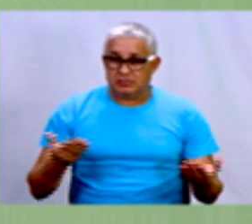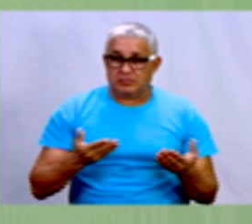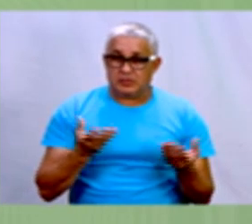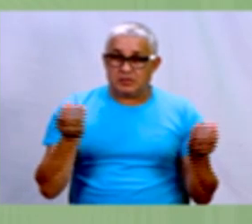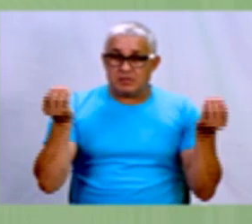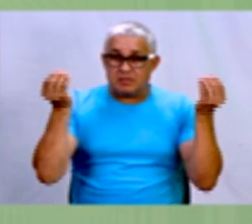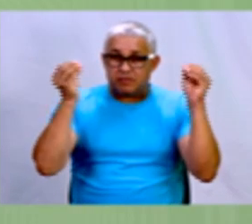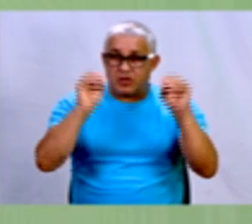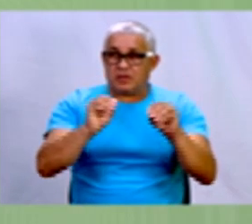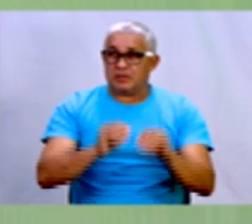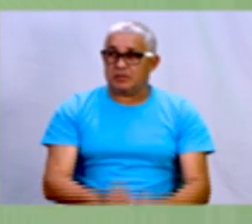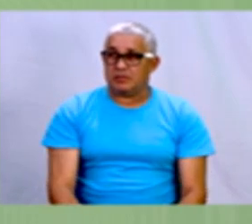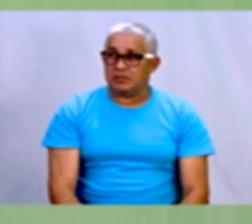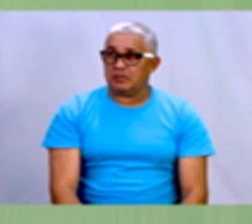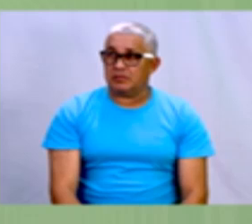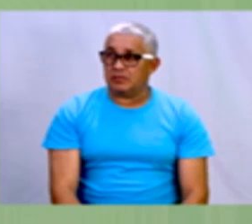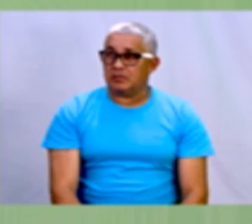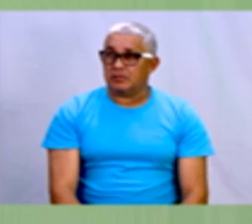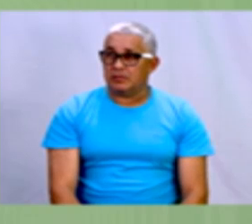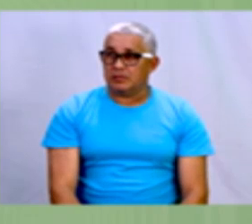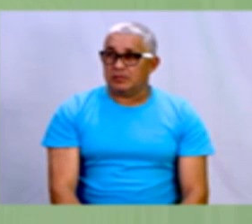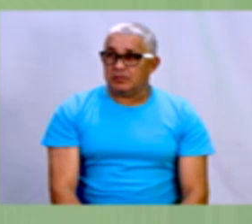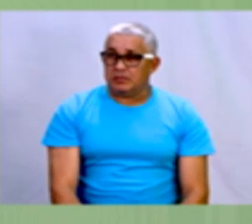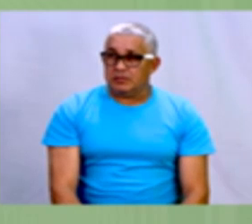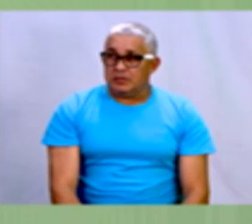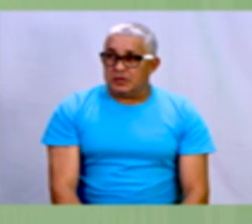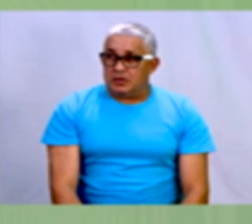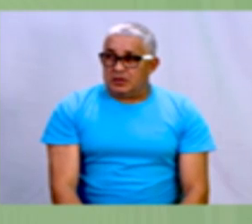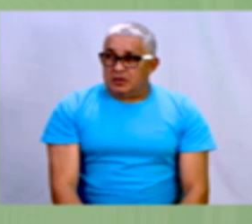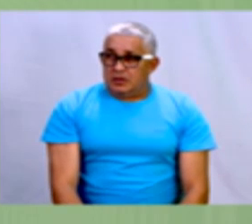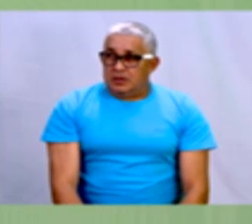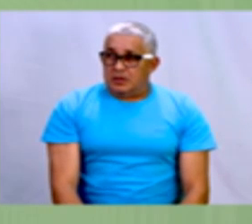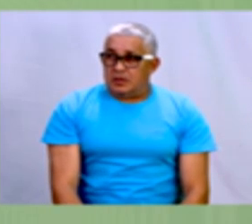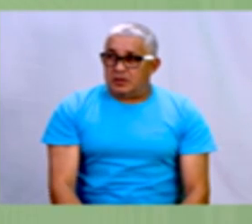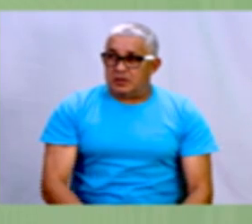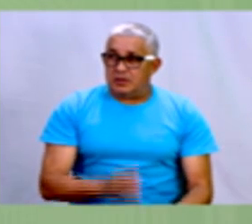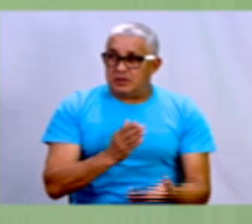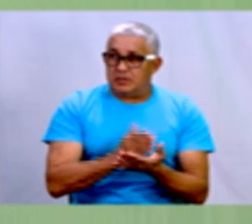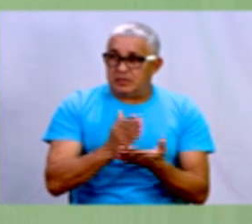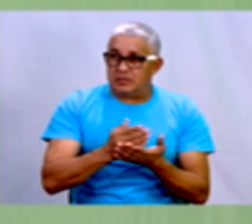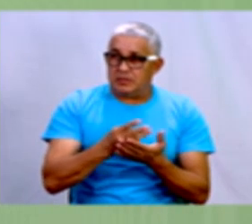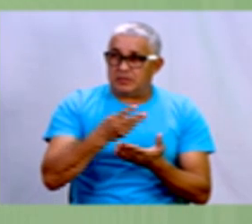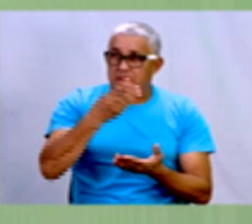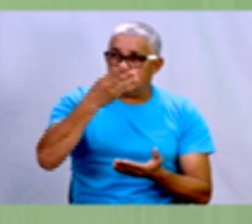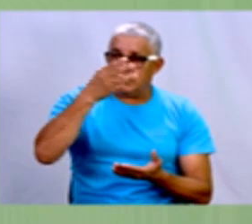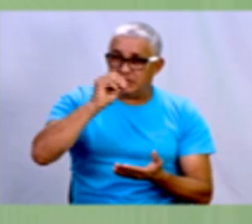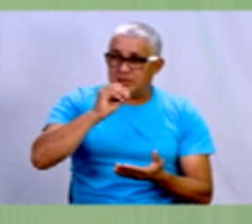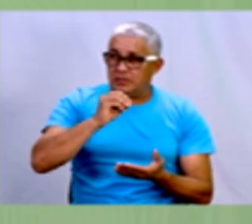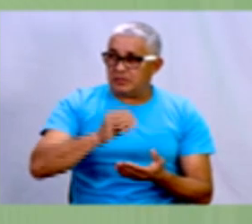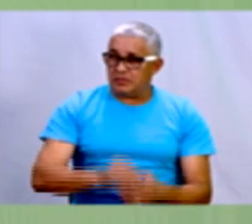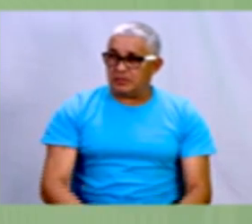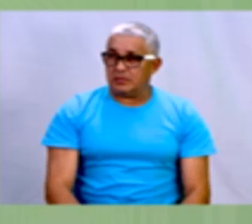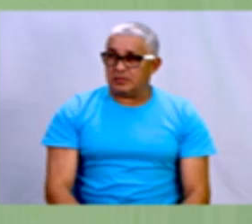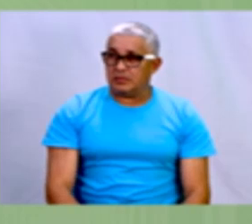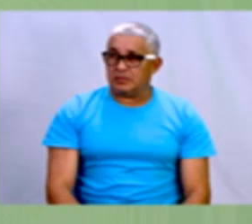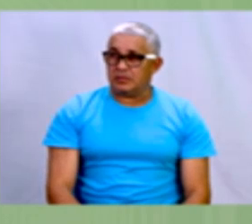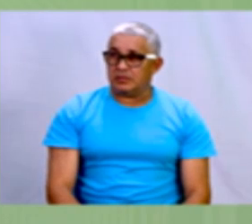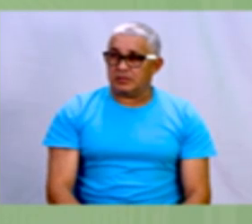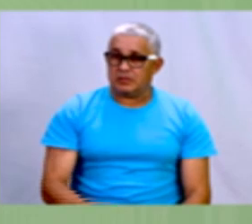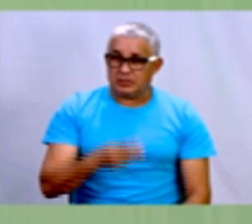colocar nessa outra fórmula aqui, ó. A minha parcela de número 30, qual que vai ser? A